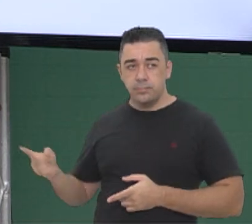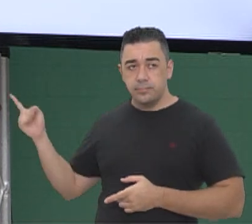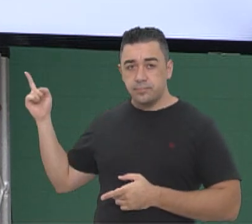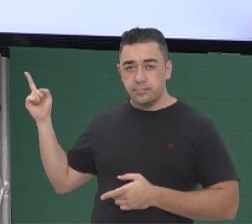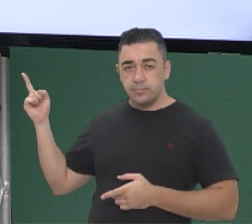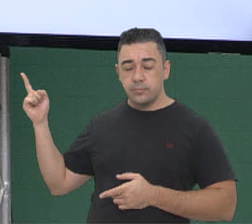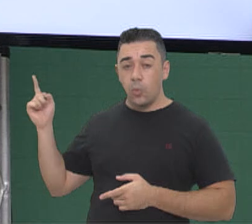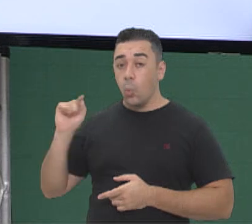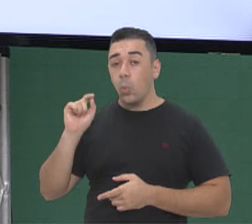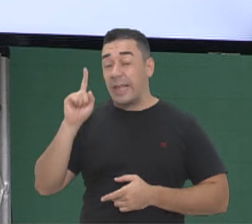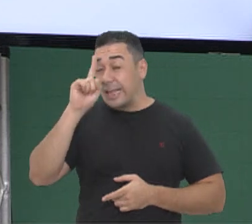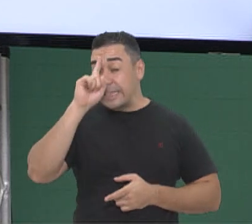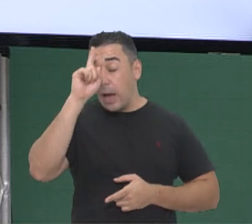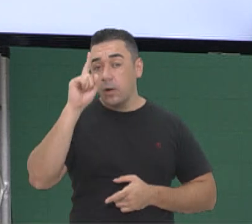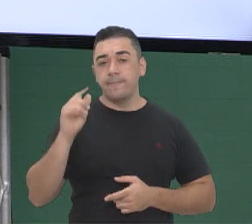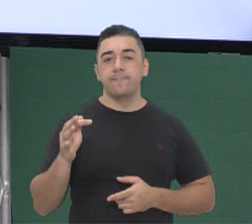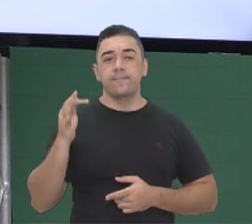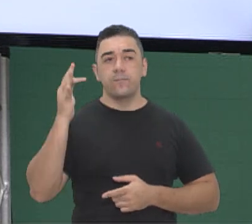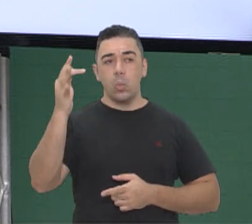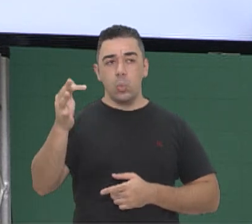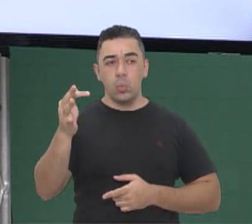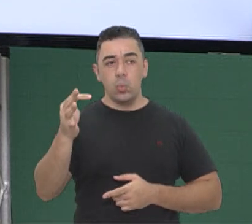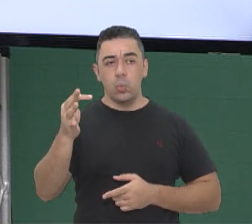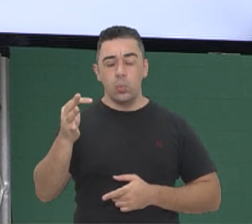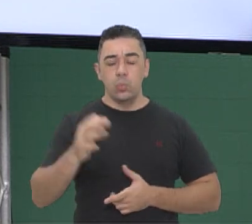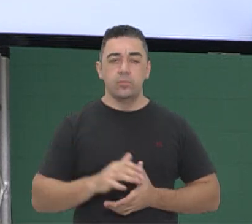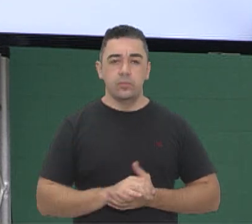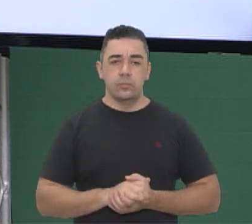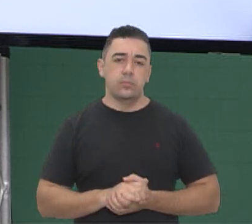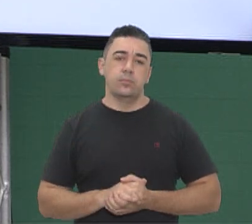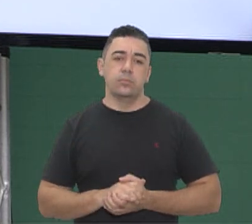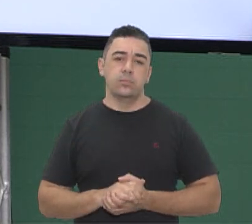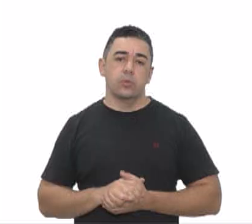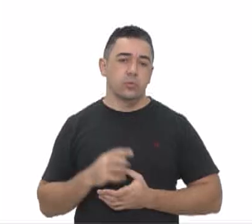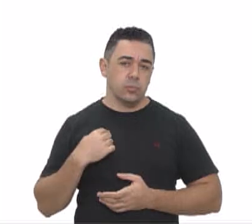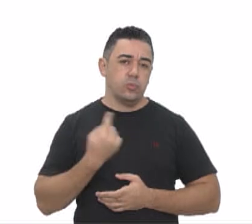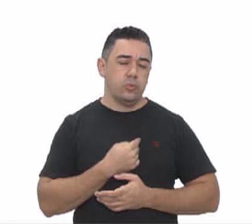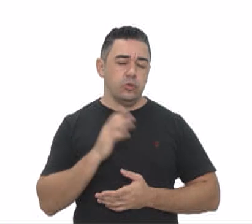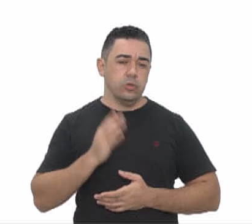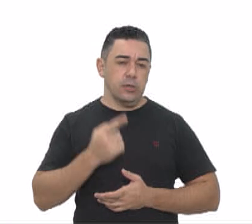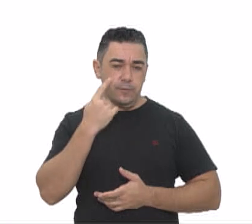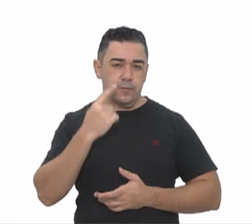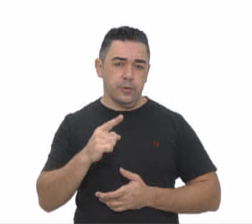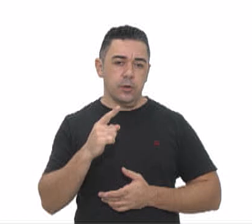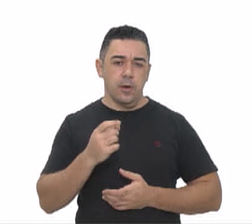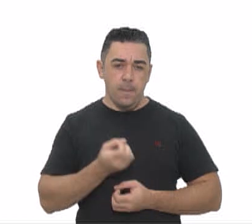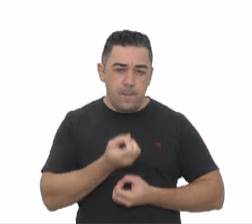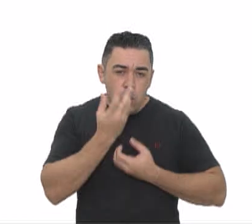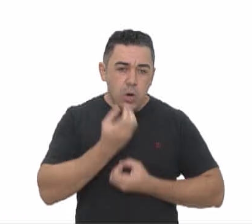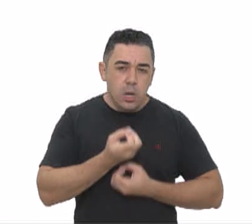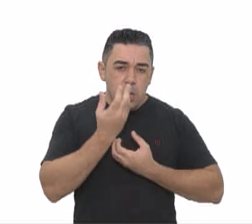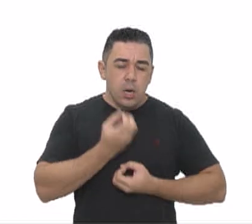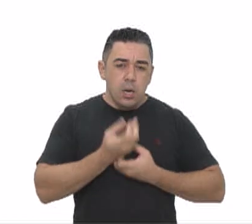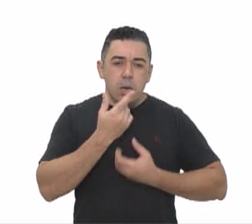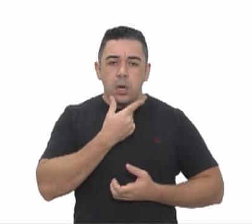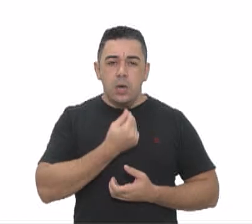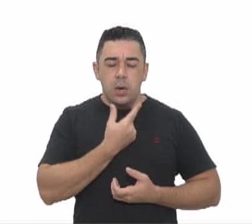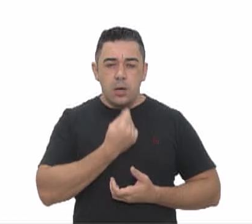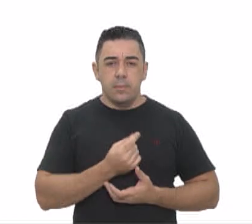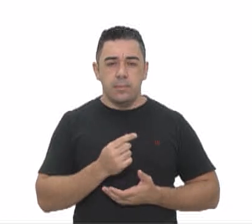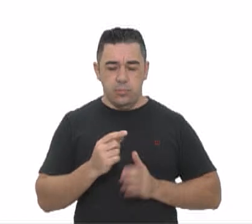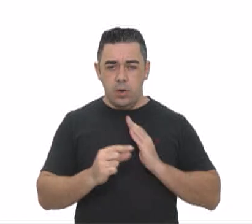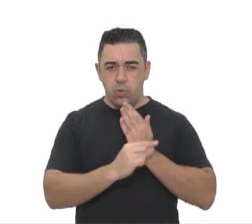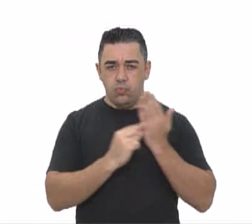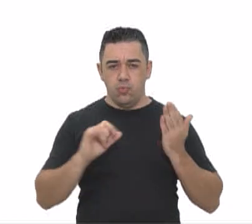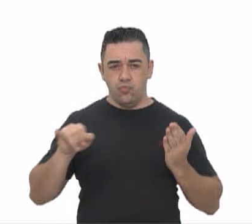hoje, que dá uma ideia de futuro. Futuro, tal qual nós vimos no próprio poema do Julio Cortázar. Olha o